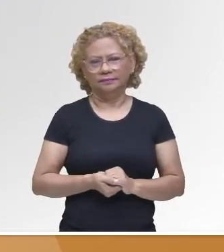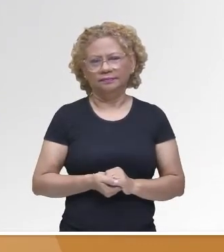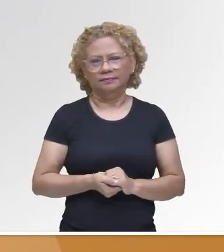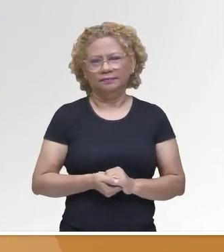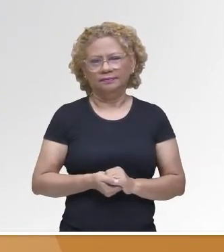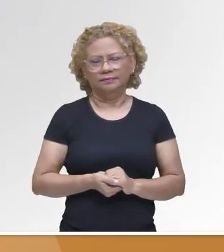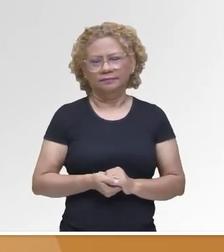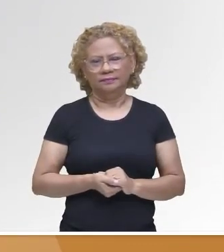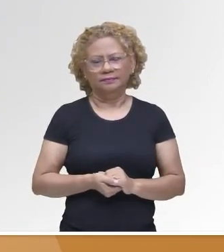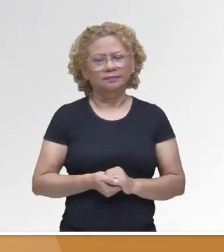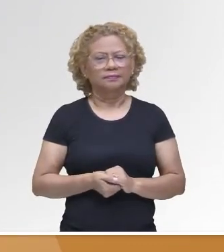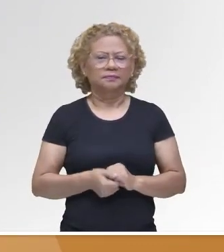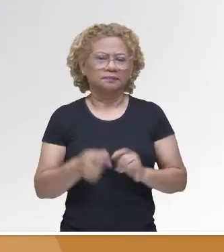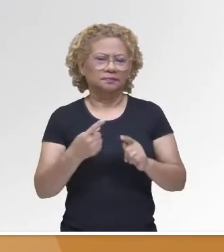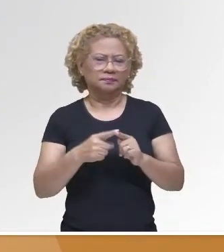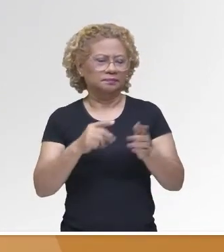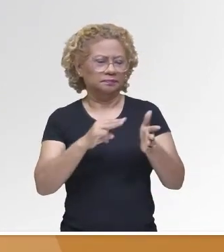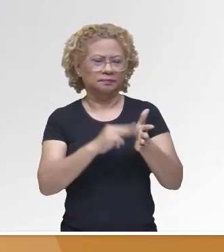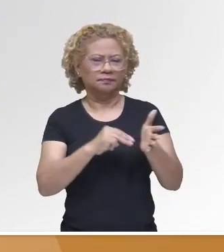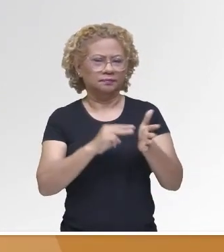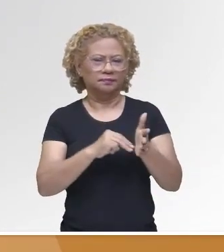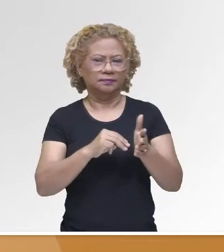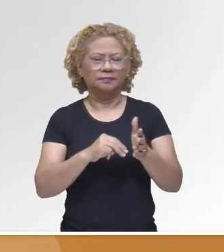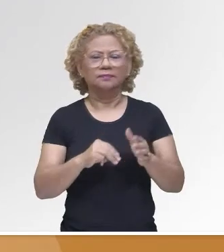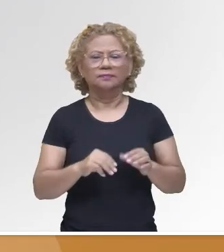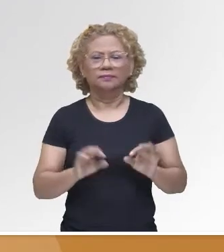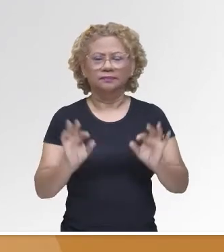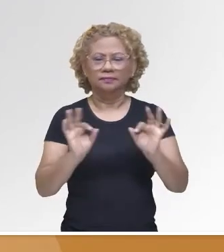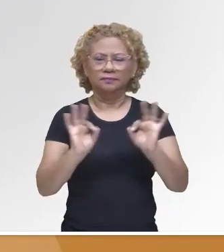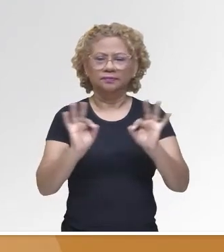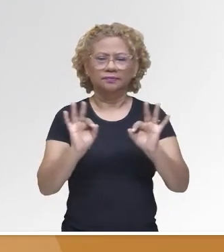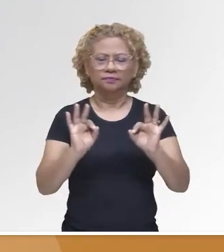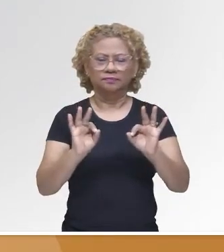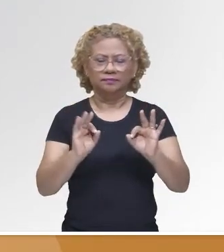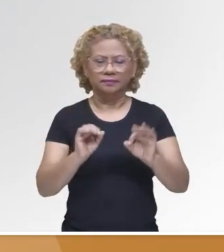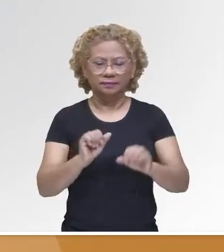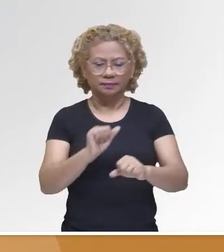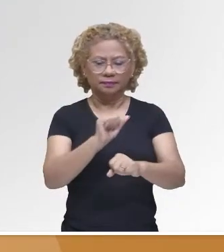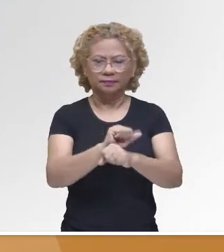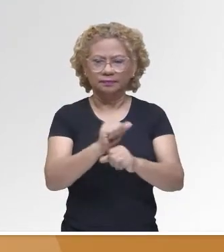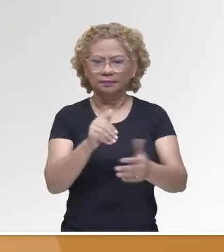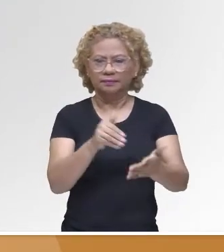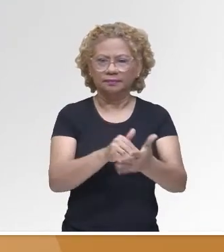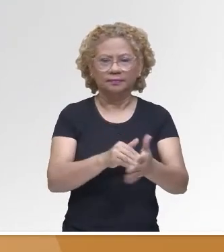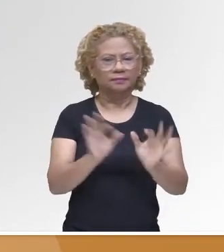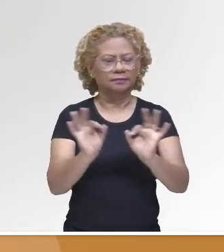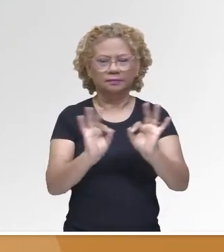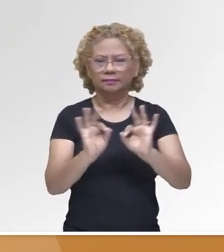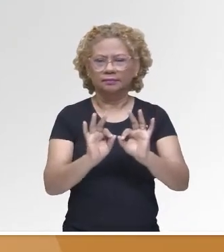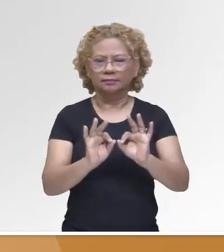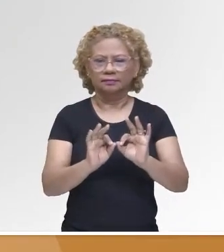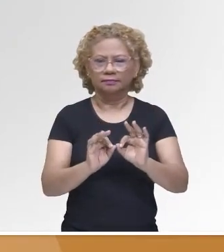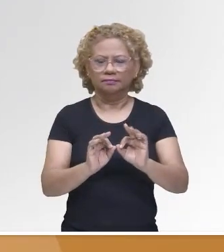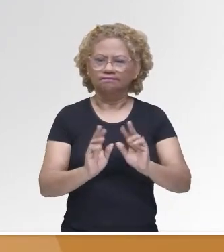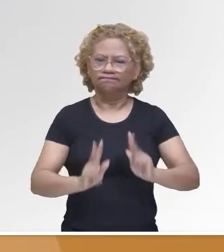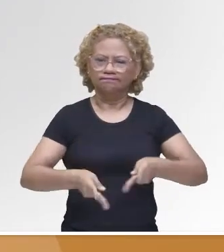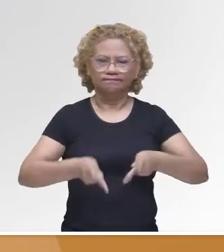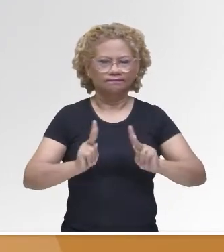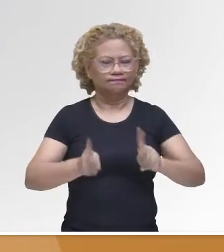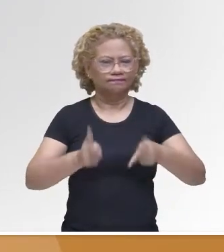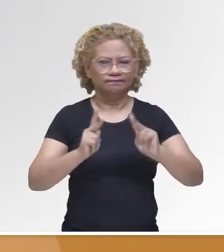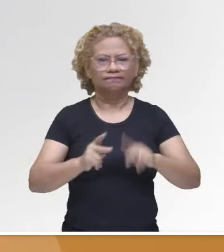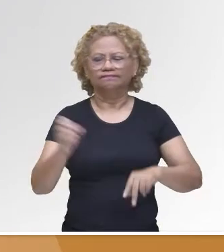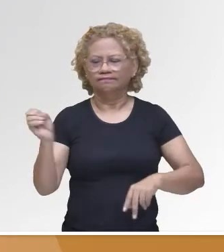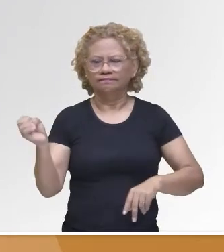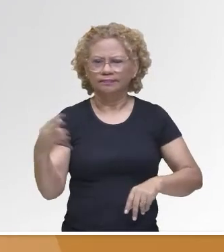não é definitivo, então ele está sempre, né, nessa dinâmica. Durante muitos anos,